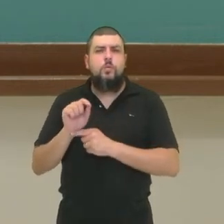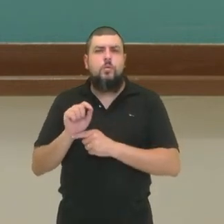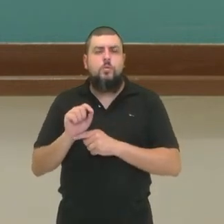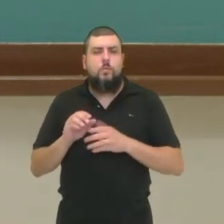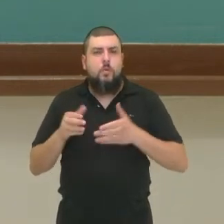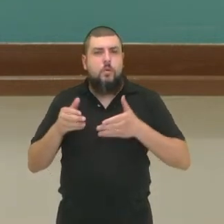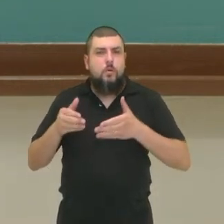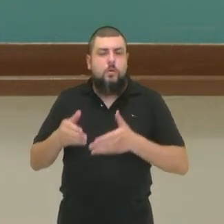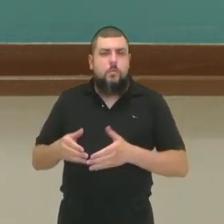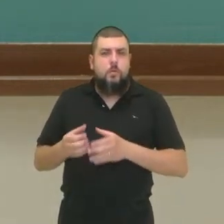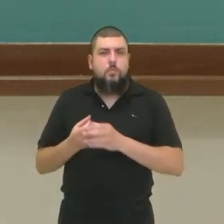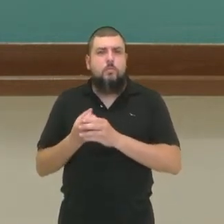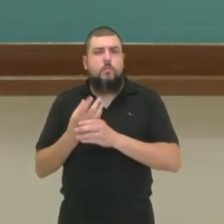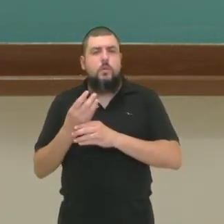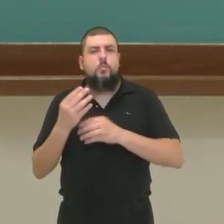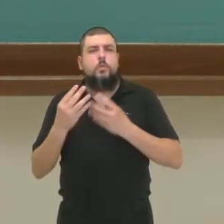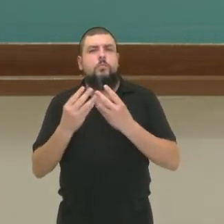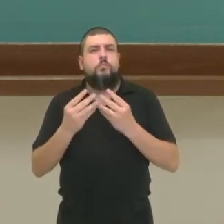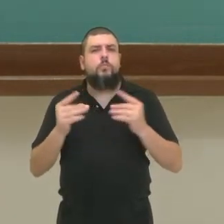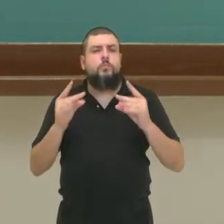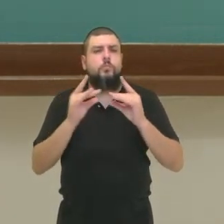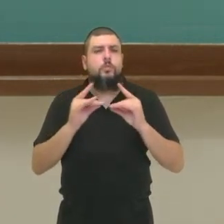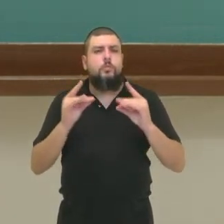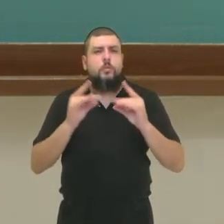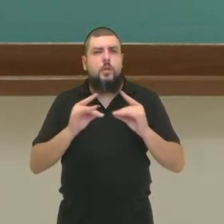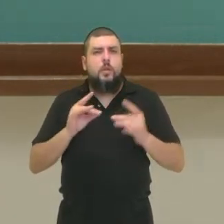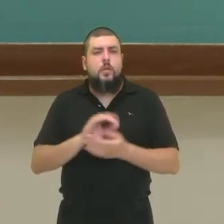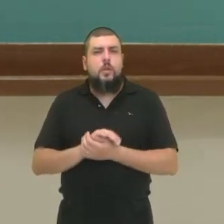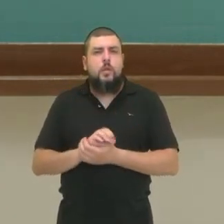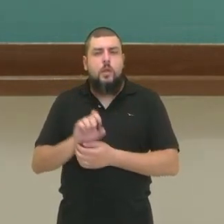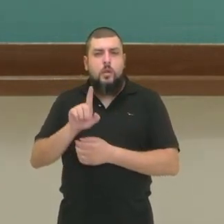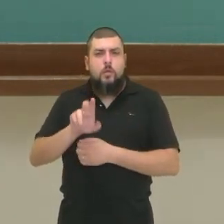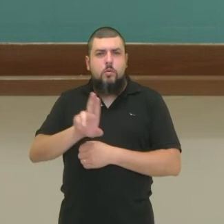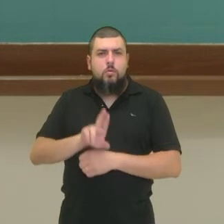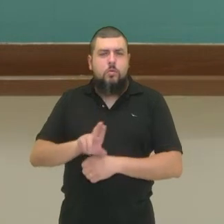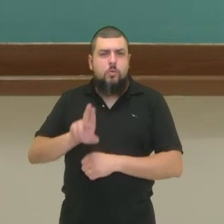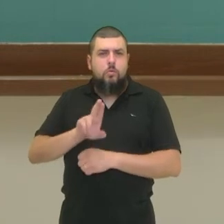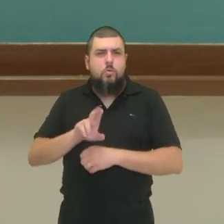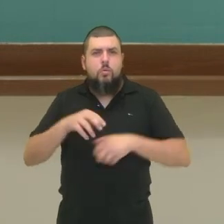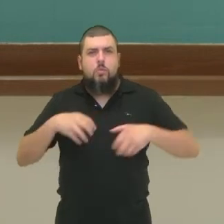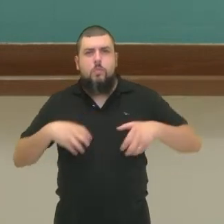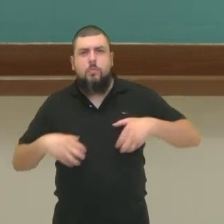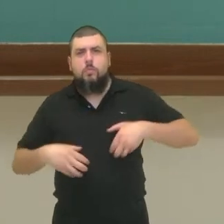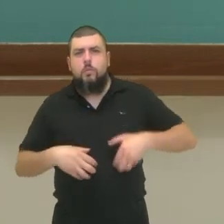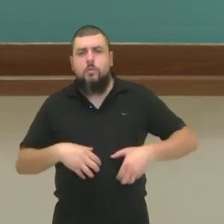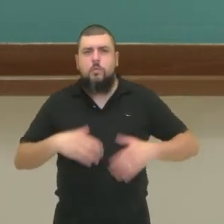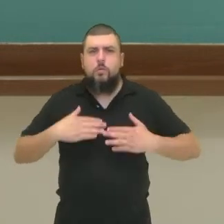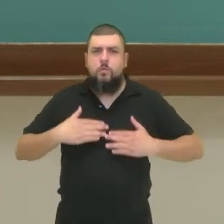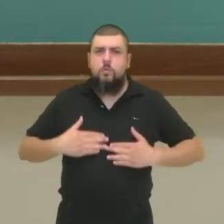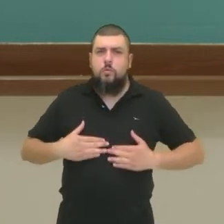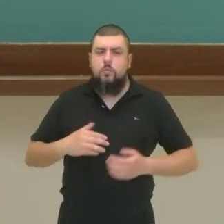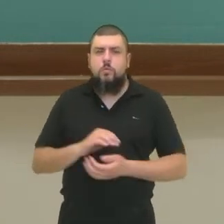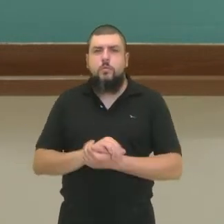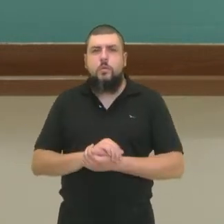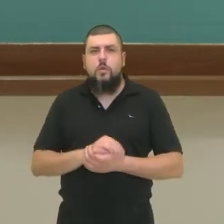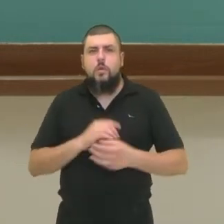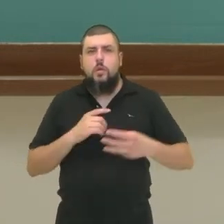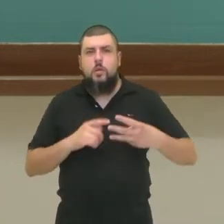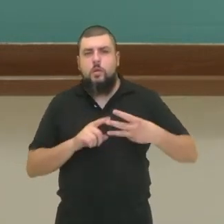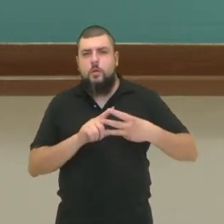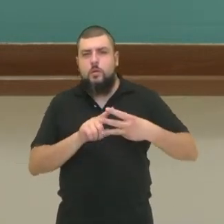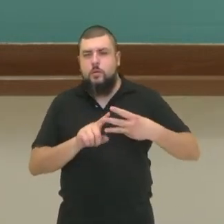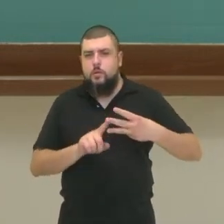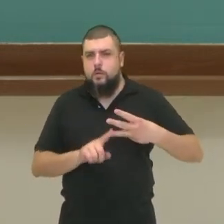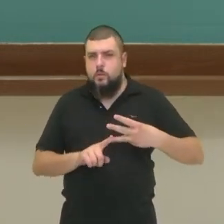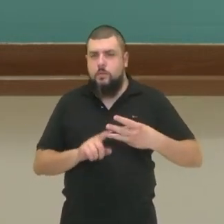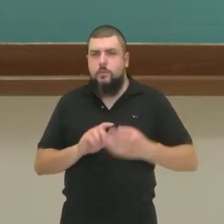produzir secreções, né, que são glândulas, são substâncias que vão ser usadas em outras regiões do nosso corpo. Nós temos três tipos de glândula: